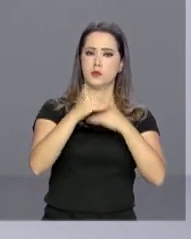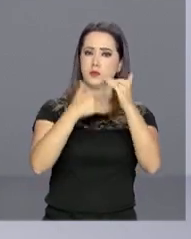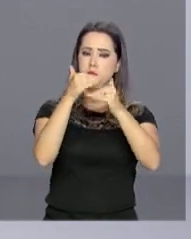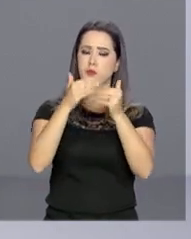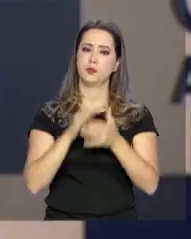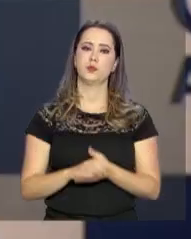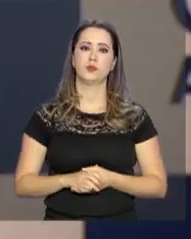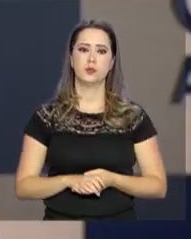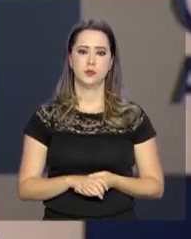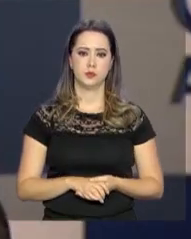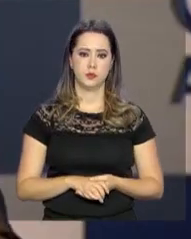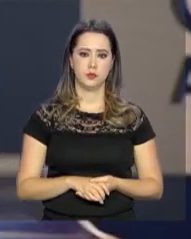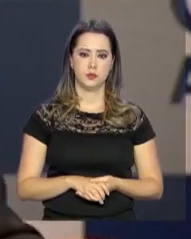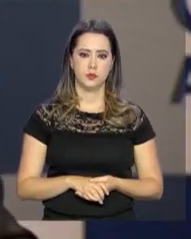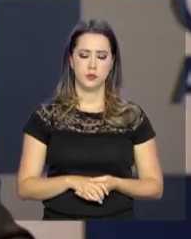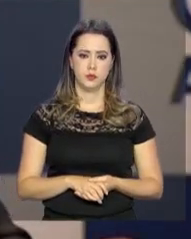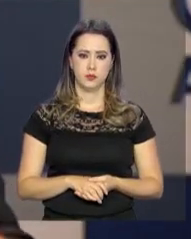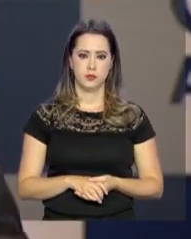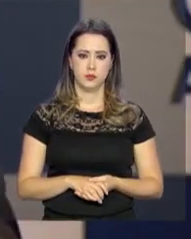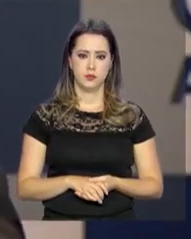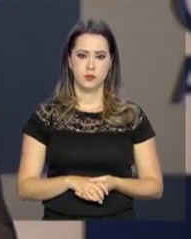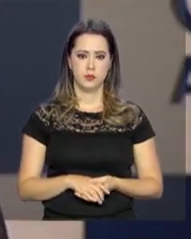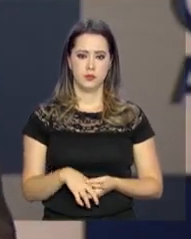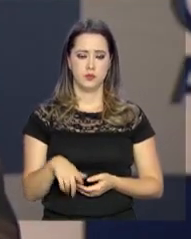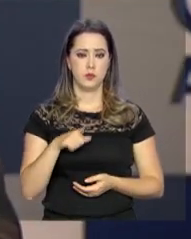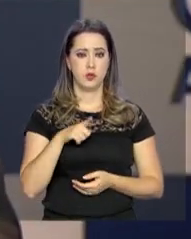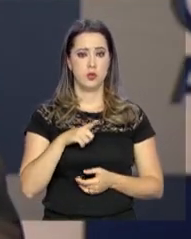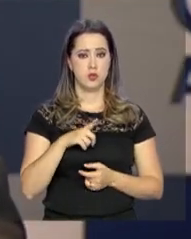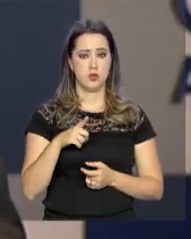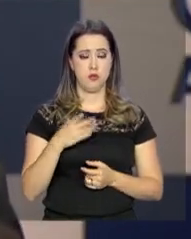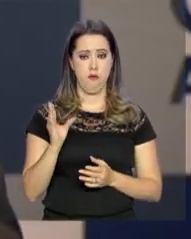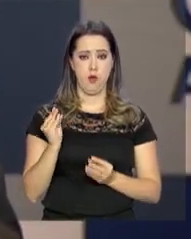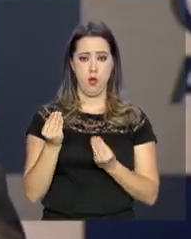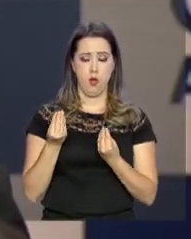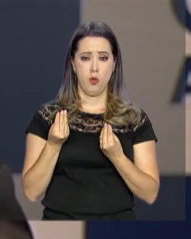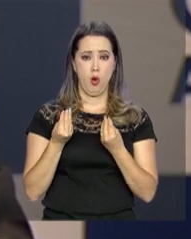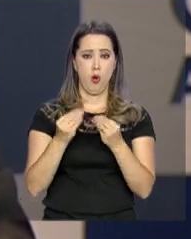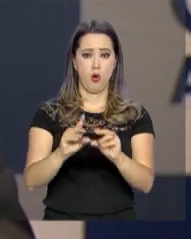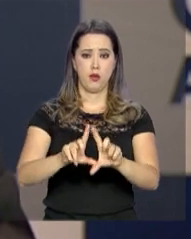mercado. Nós tivemos um emplacamento de